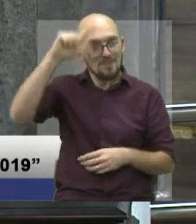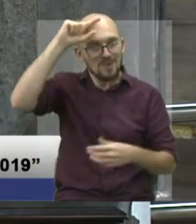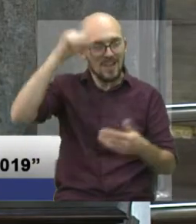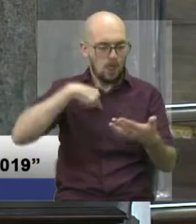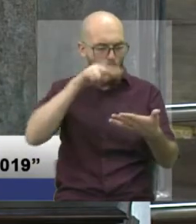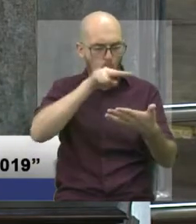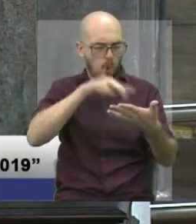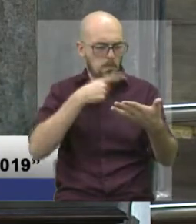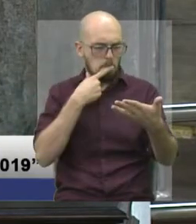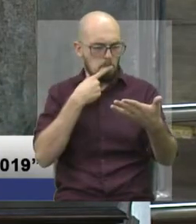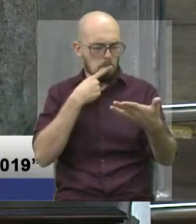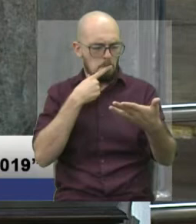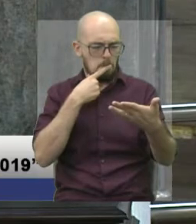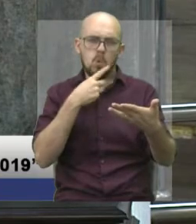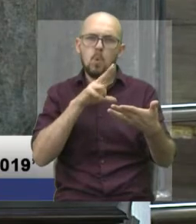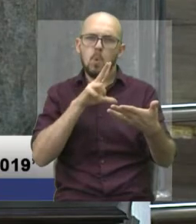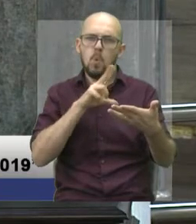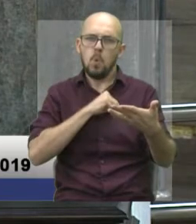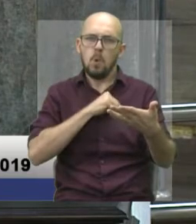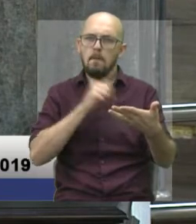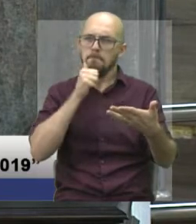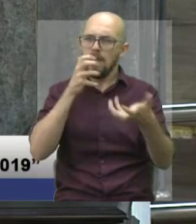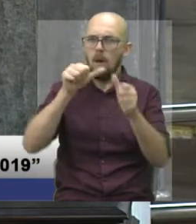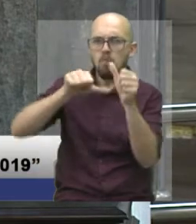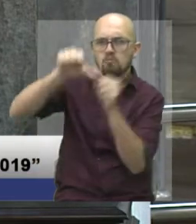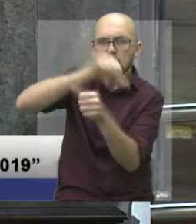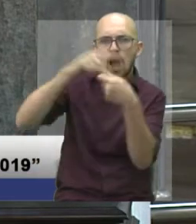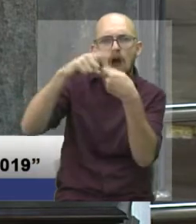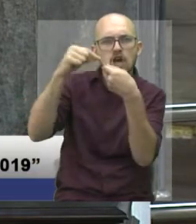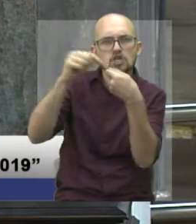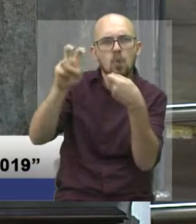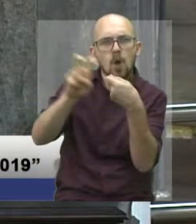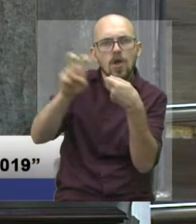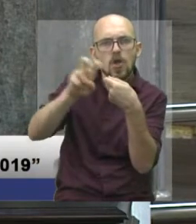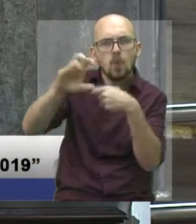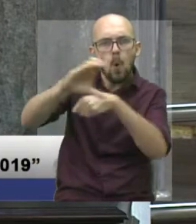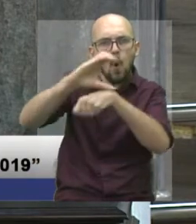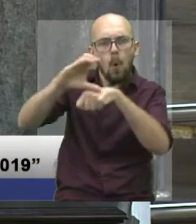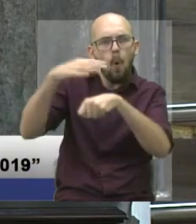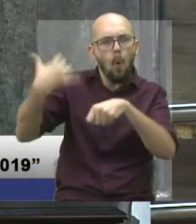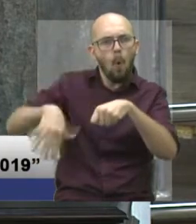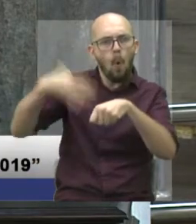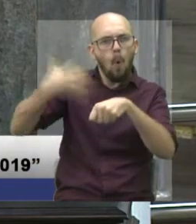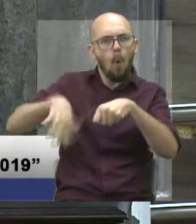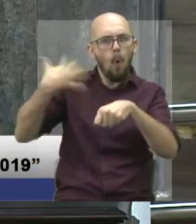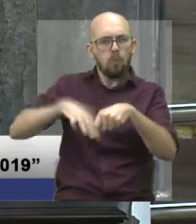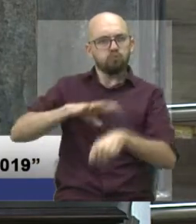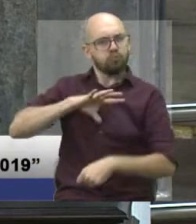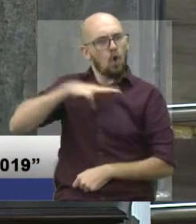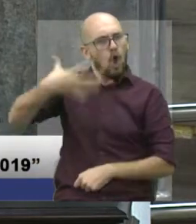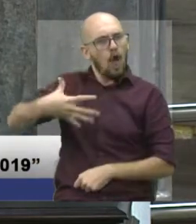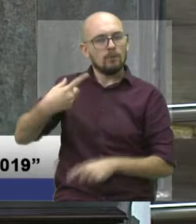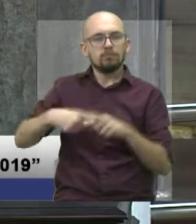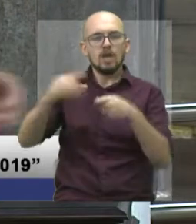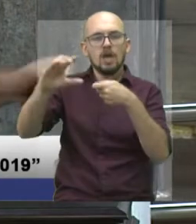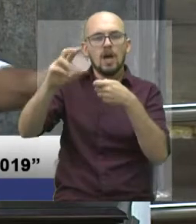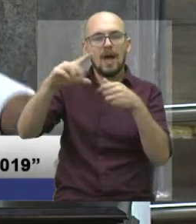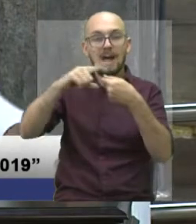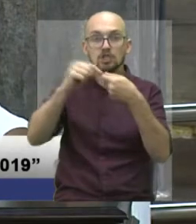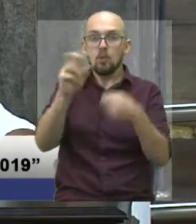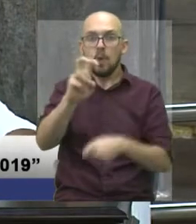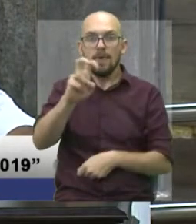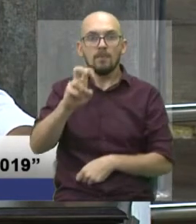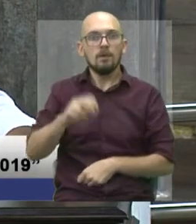nossa, essa menina está querendo alterar o artigo 5º da Constituição. Isso aqui é uma audácia, porque o artigo 5º é completo. E ela